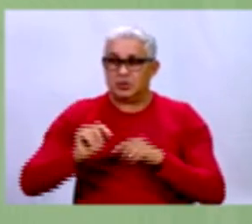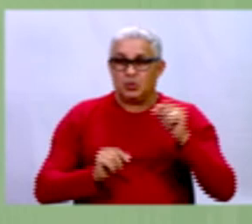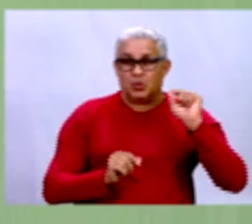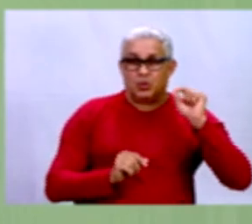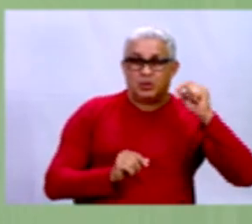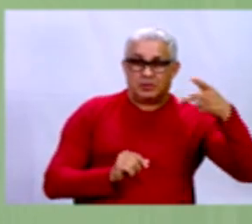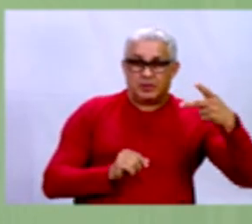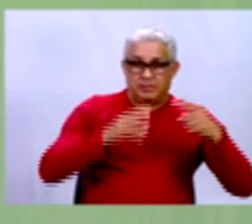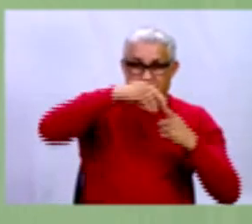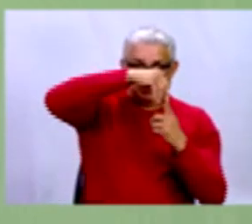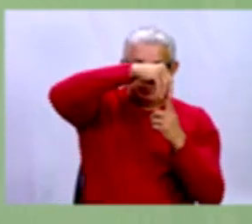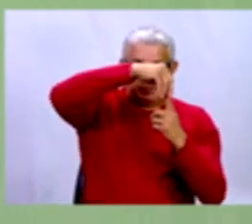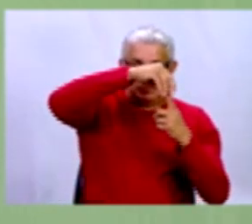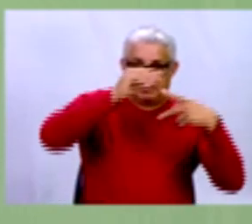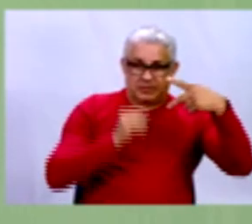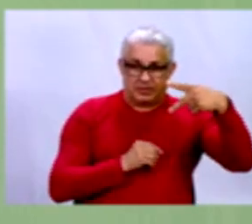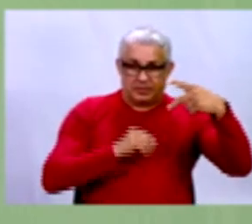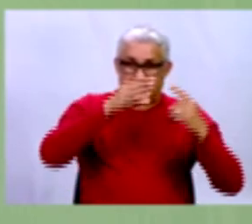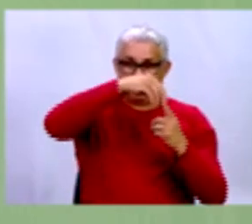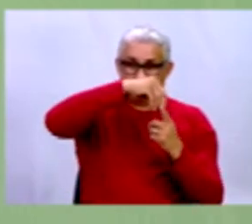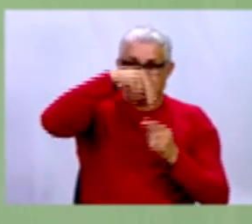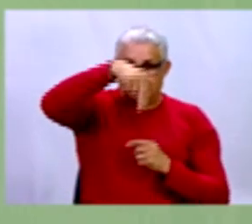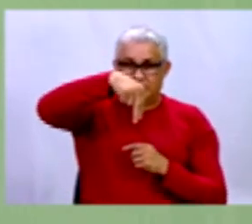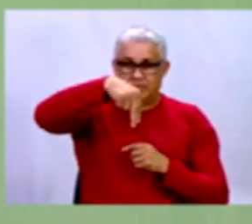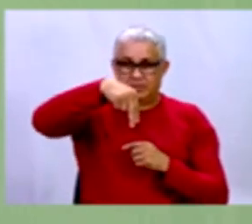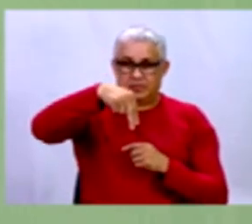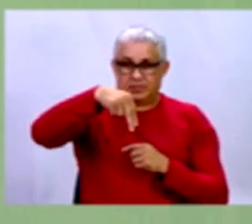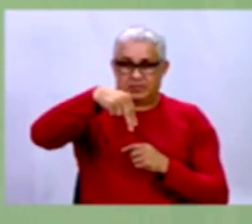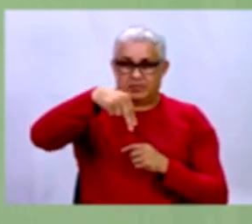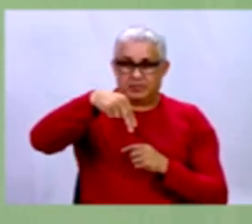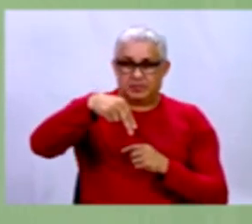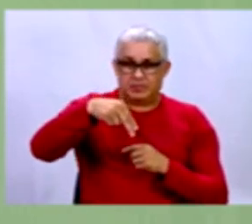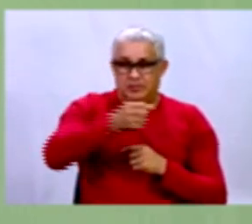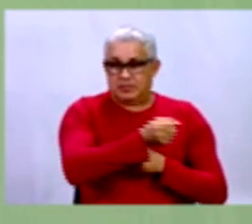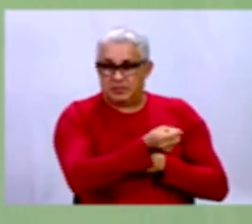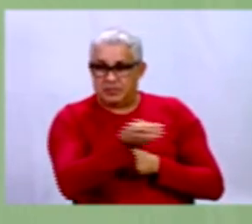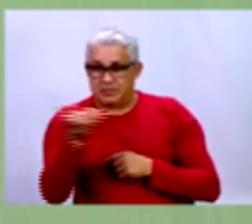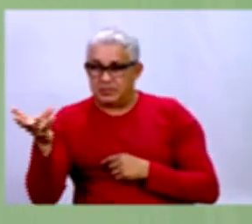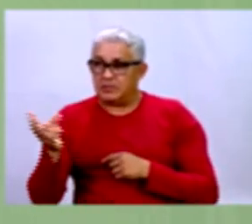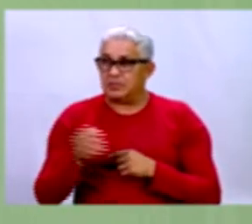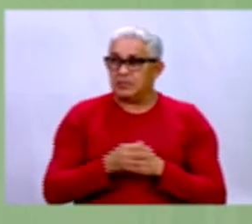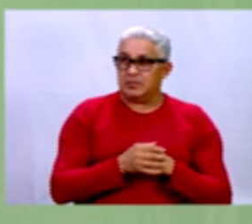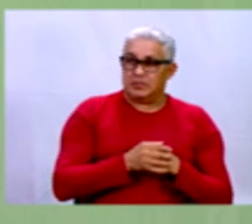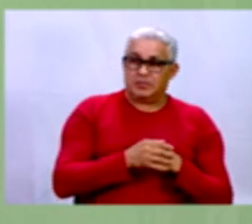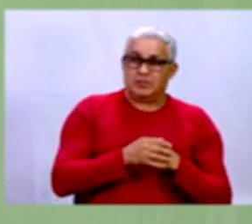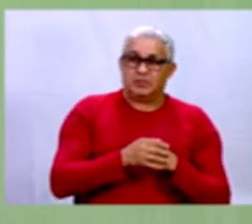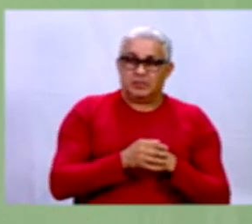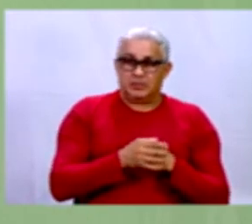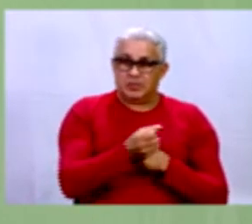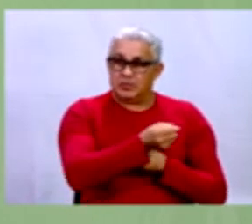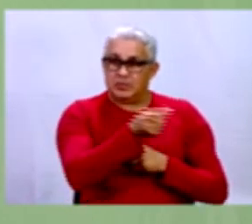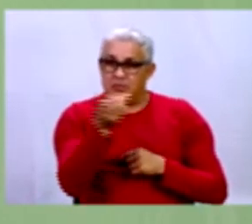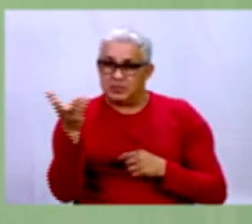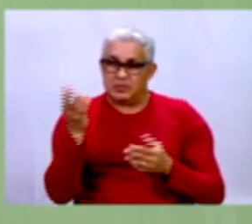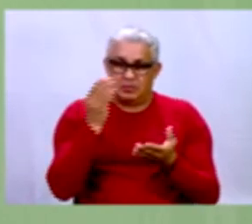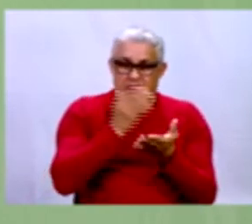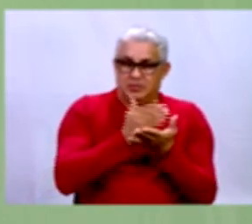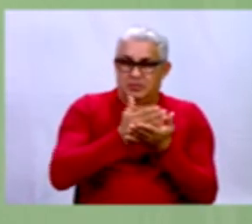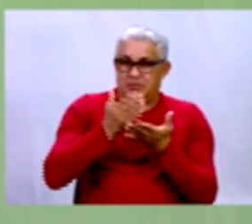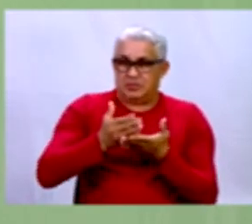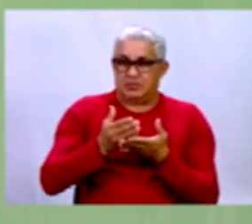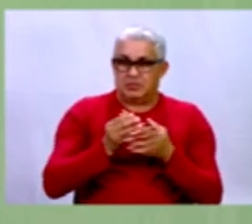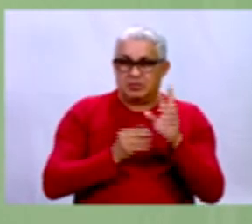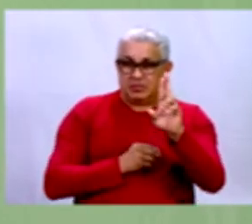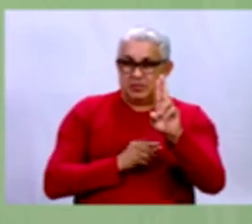é o principal, né, que eu falei para vocês, N é o número de termos, tá? Quantidade no caso de prestações,